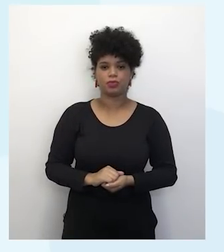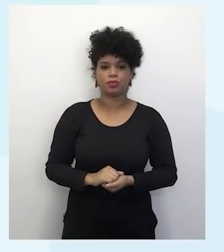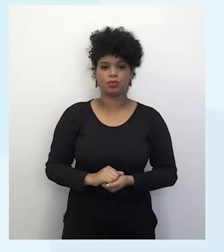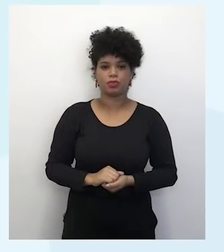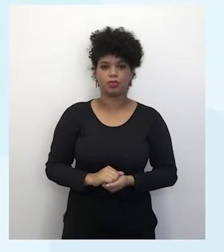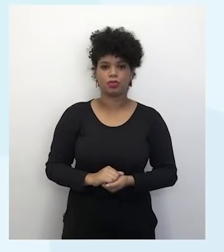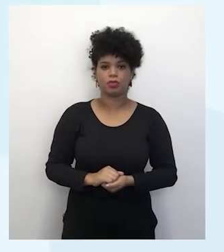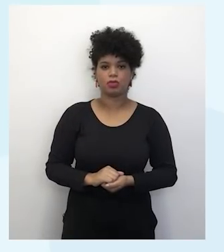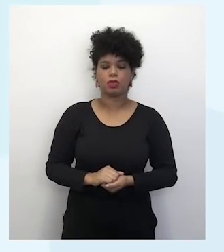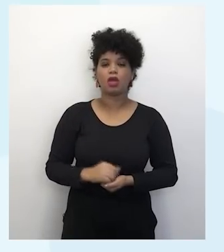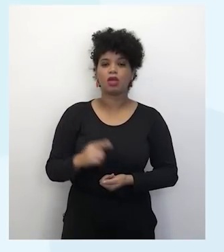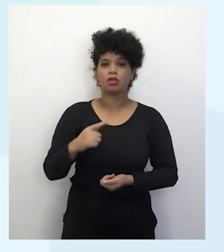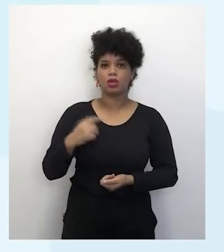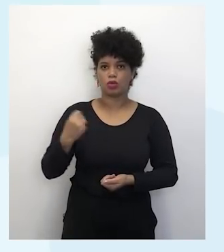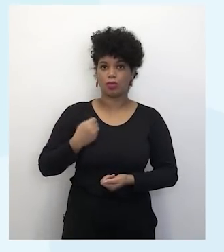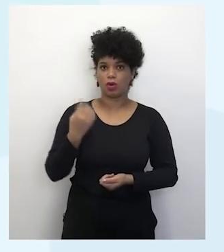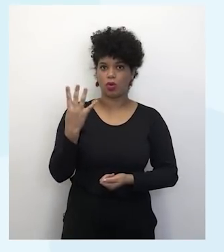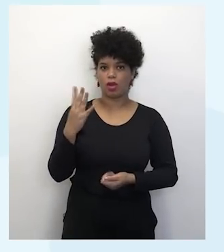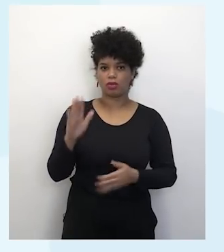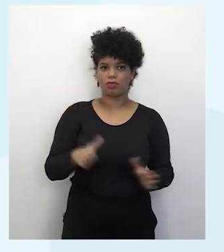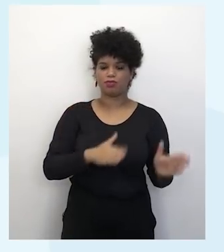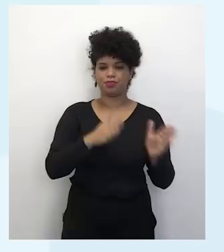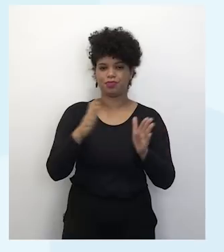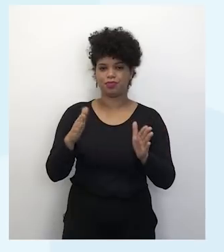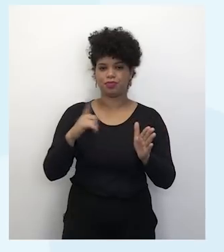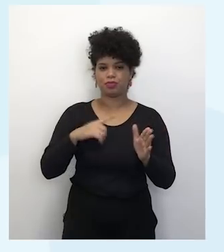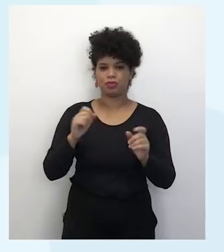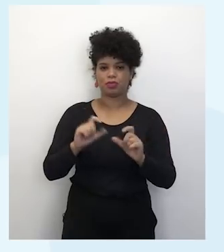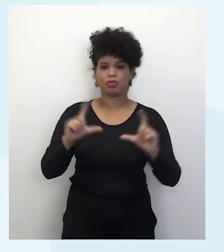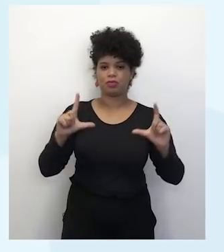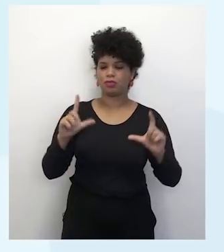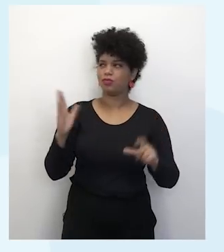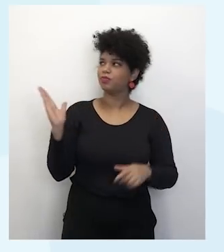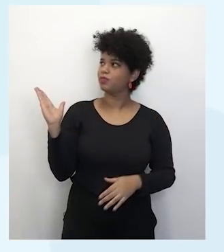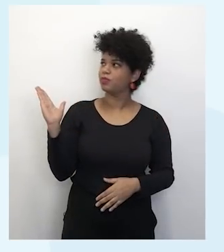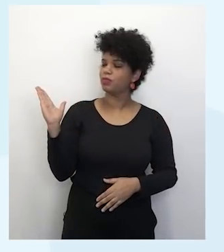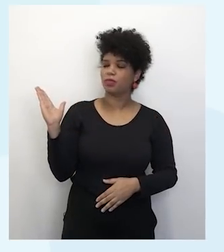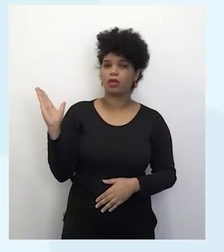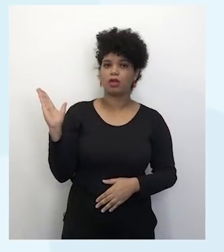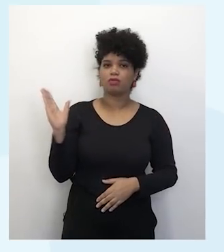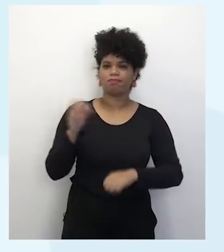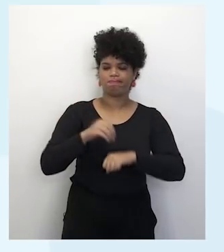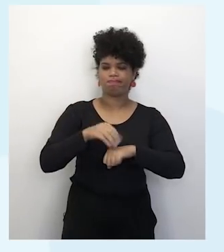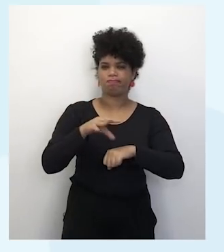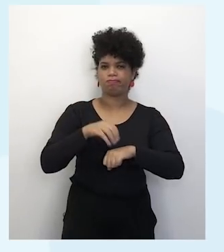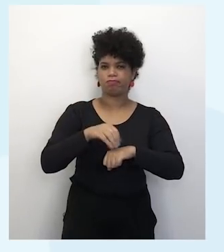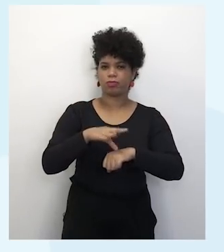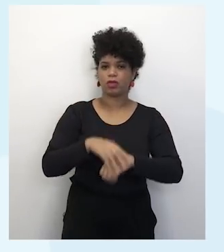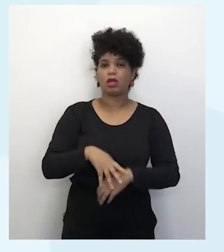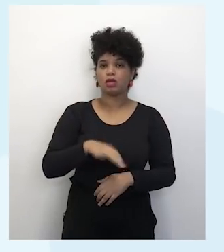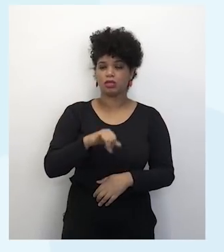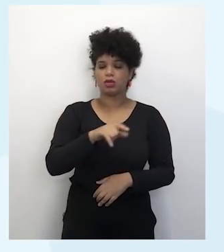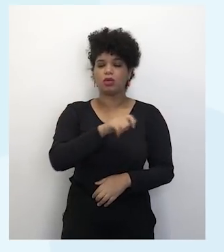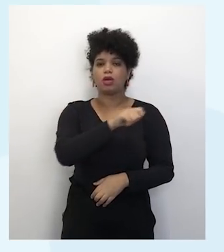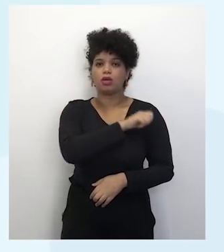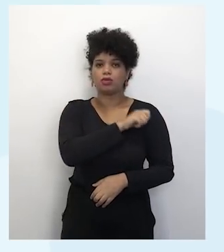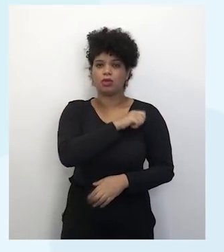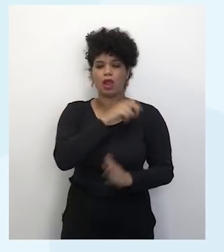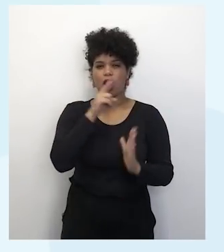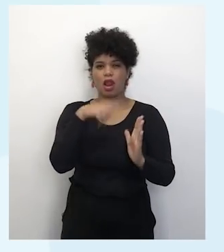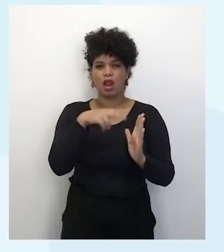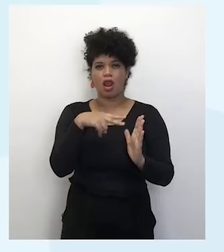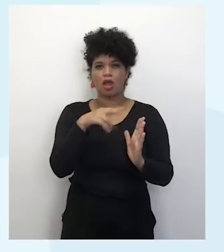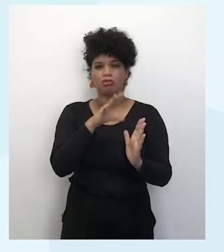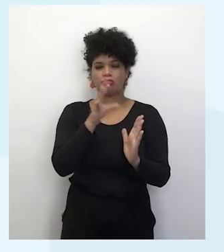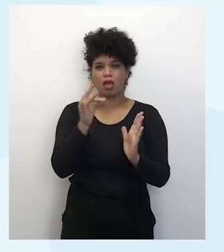E vai cair nessa página aqui, ó, das instruções. Se o aluno ler essas instruções, ele